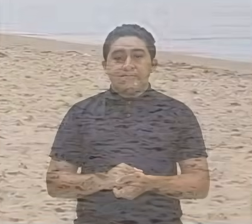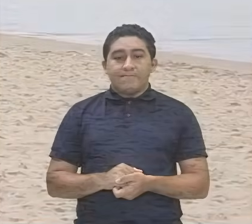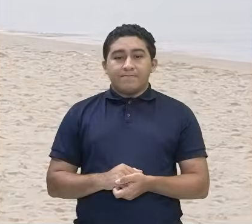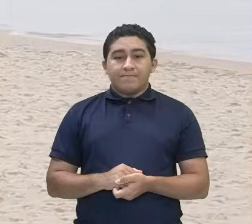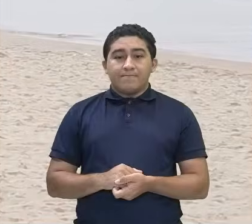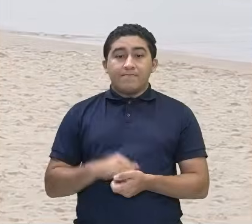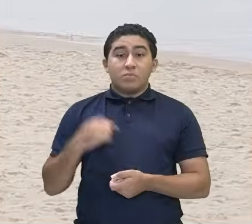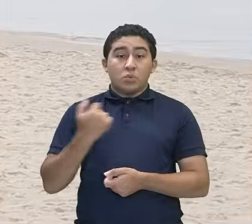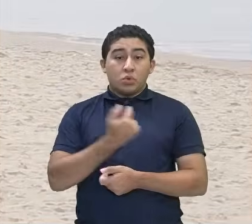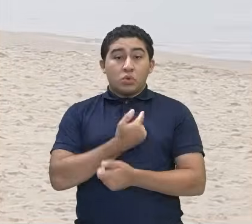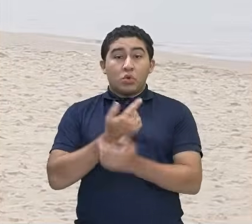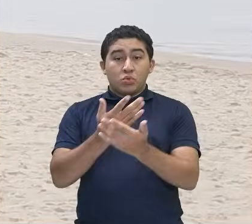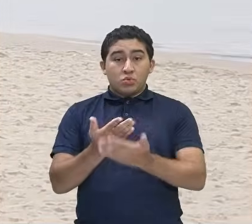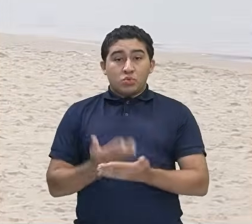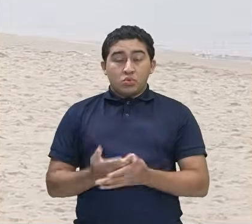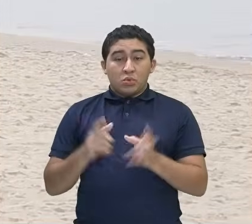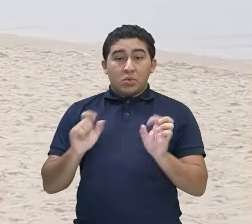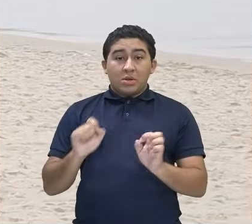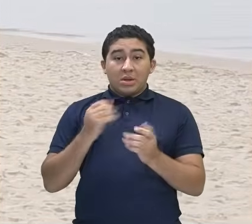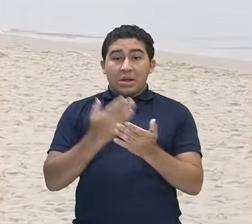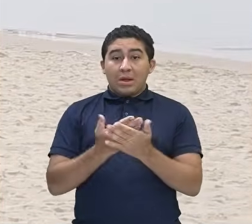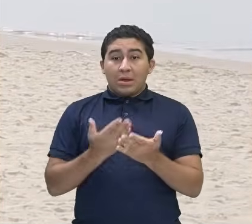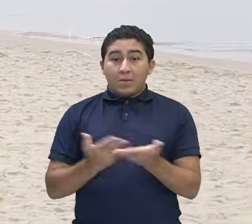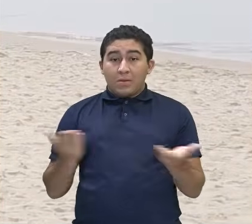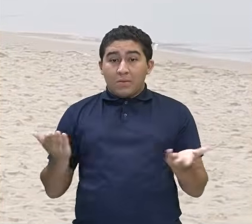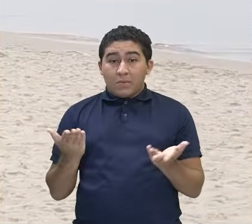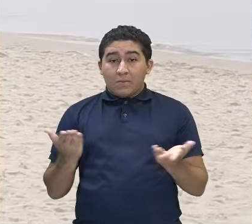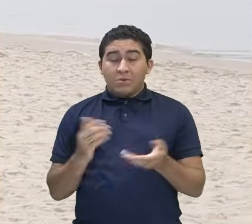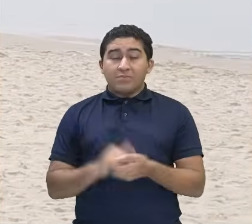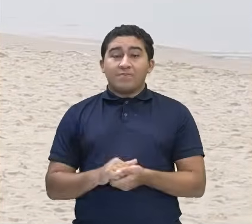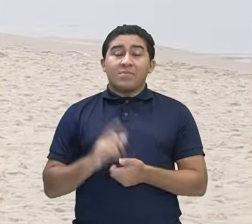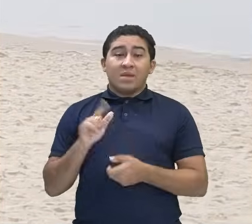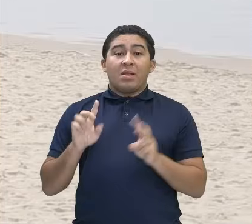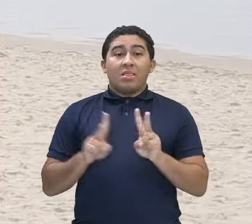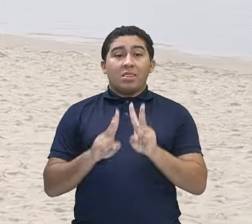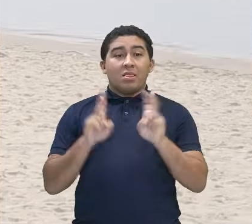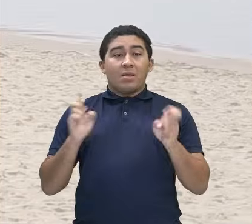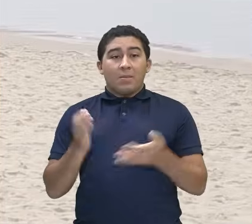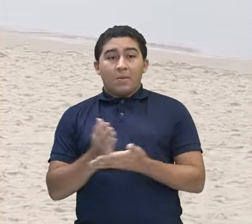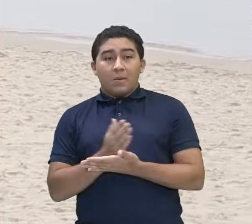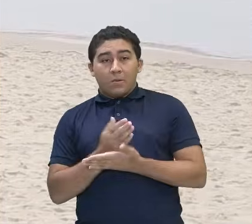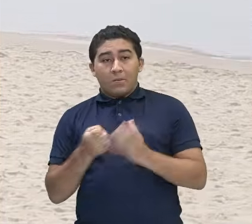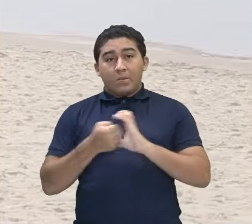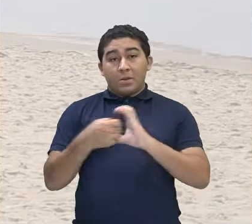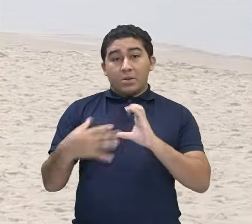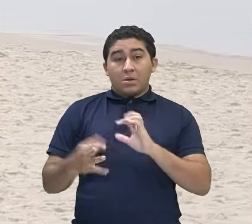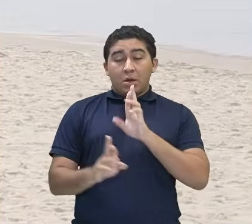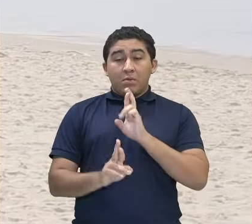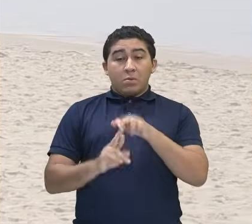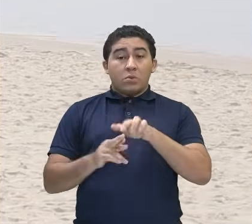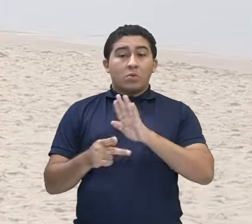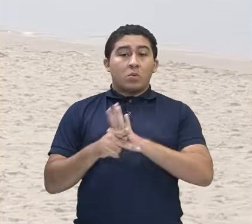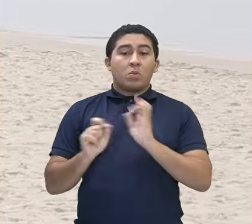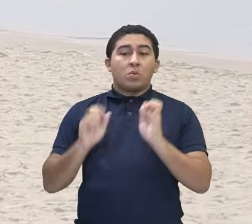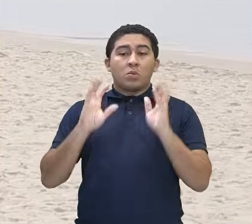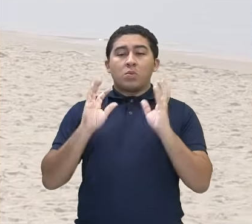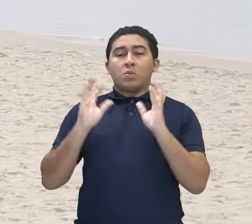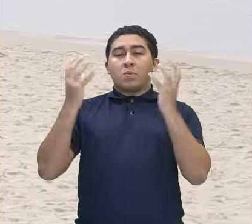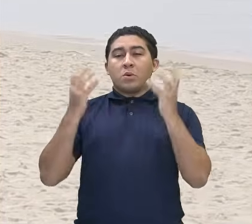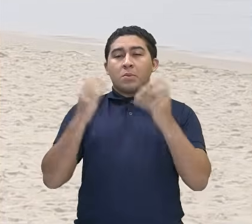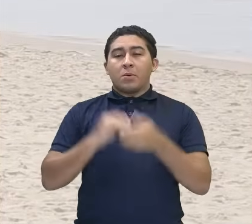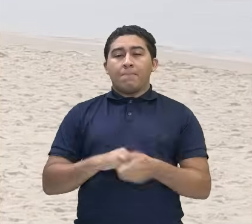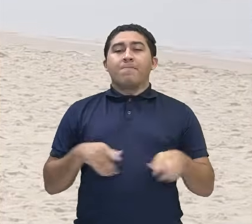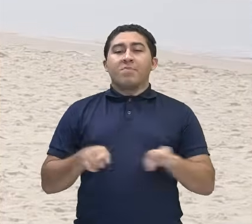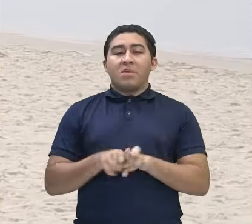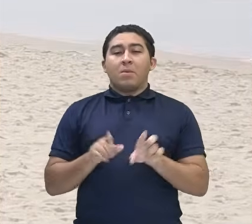Nós estudaremos na nossa aula sobre alguns aspectos que vai estar relacionado ao clima e